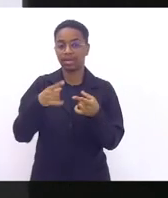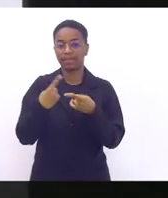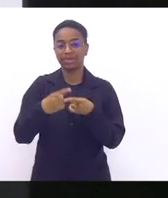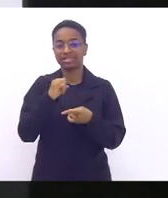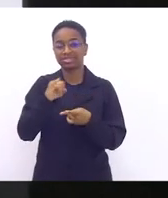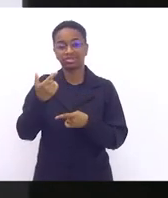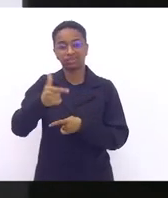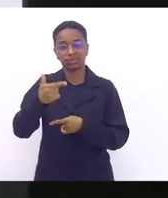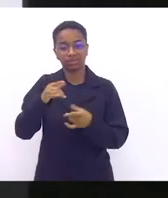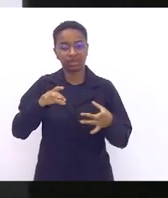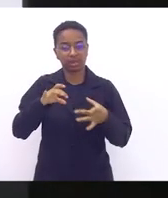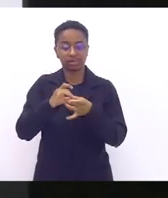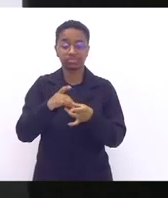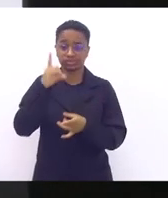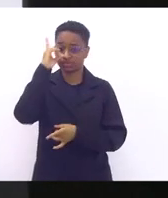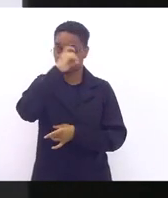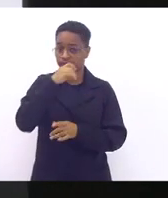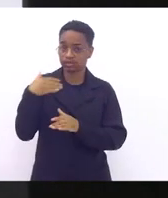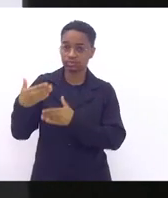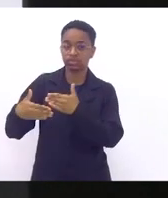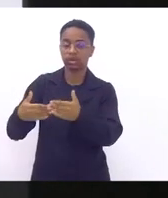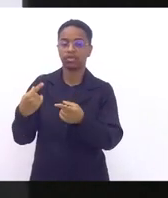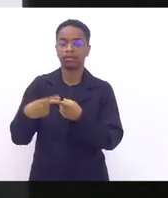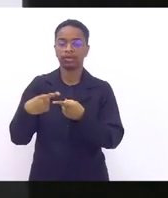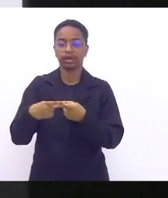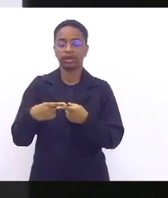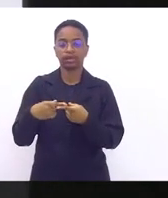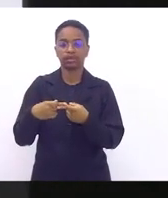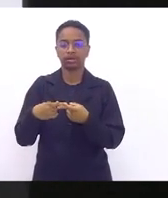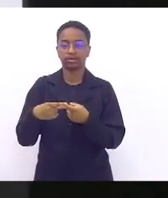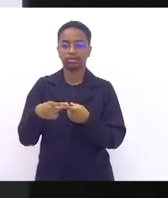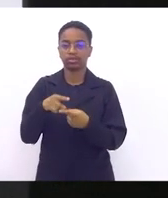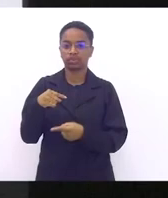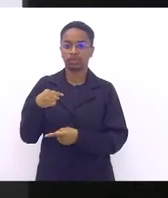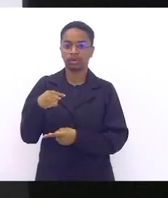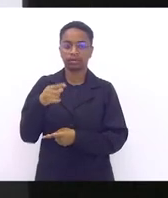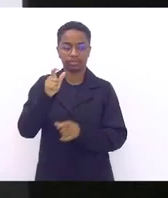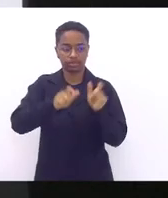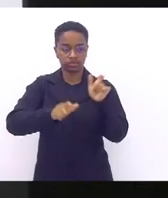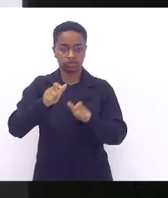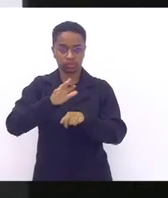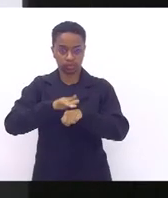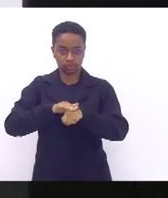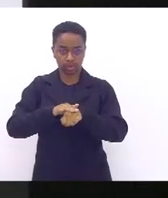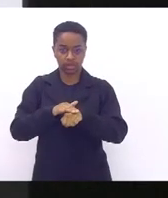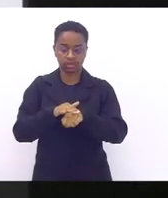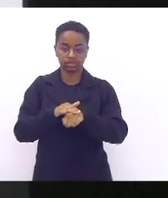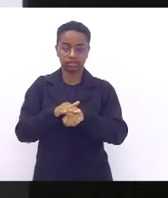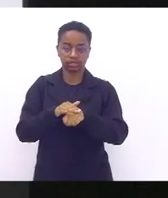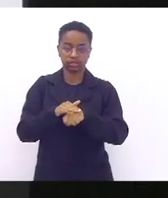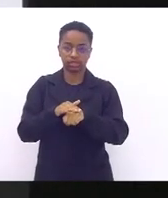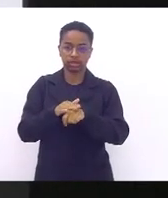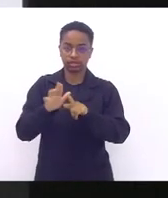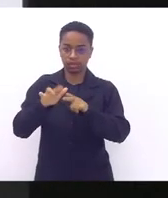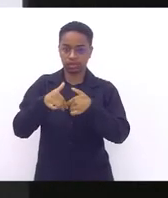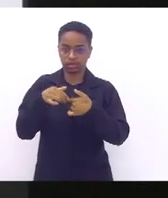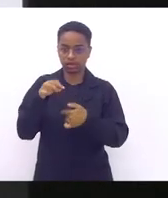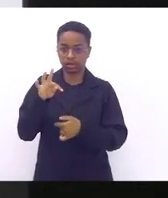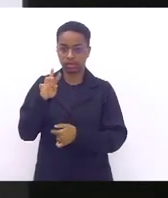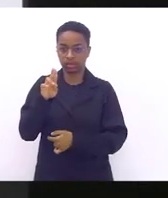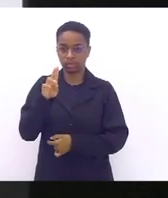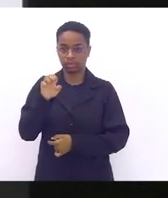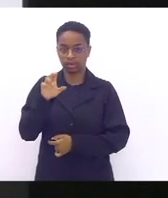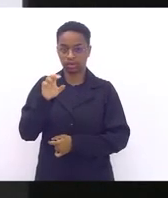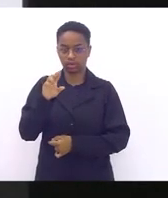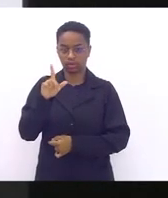essa parceria, é difícil caminhar. Geralmente, os nossos doentes, as pessoas que adoecem por tuberculose, também são